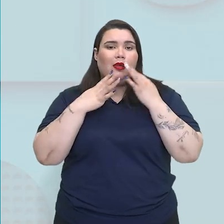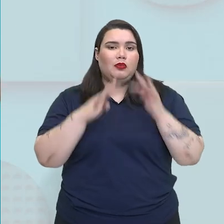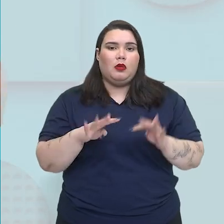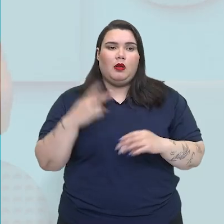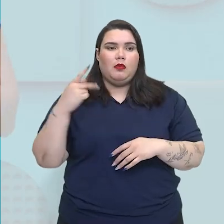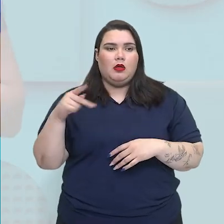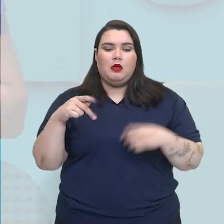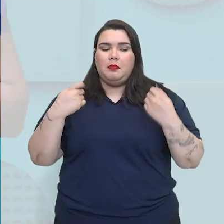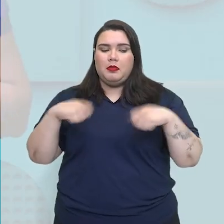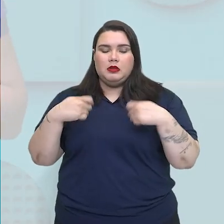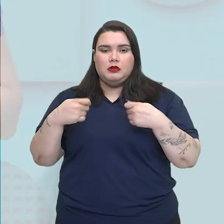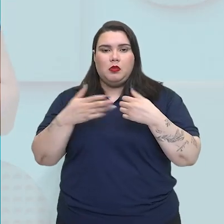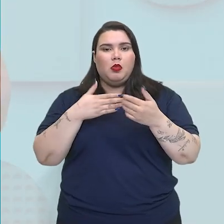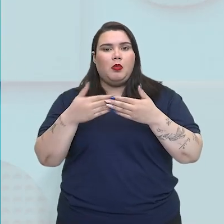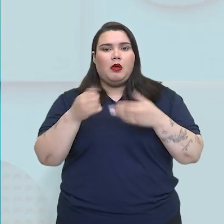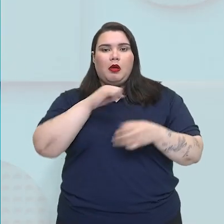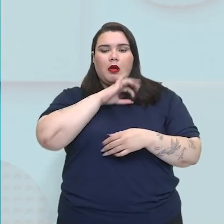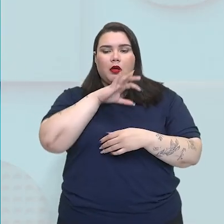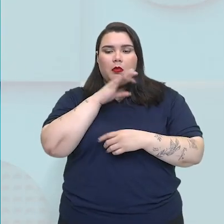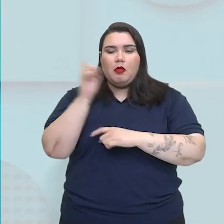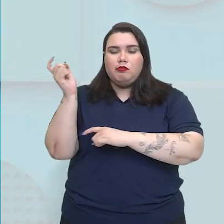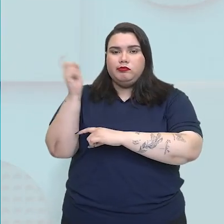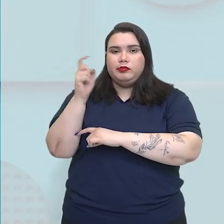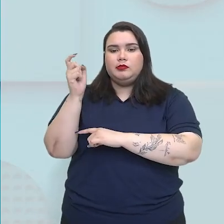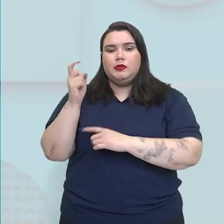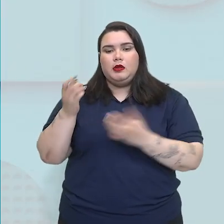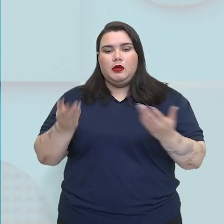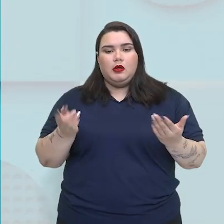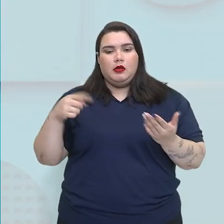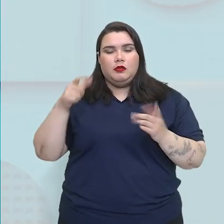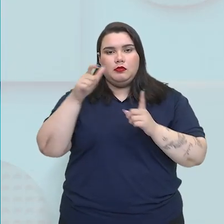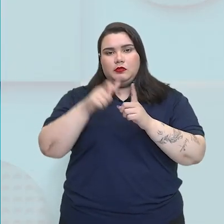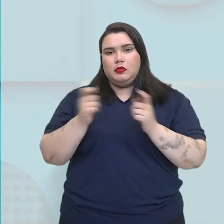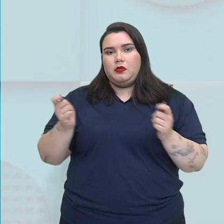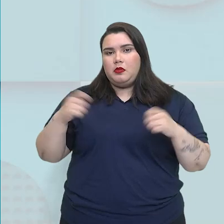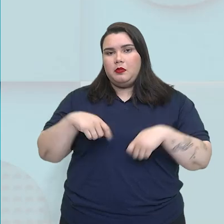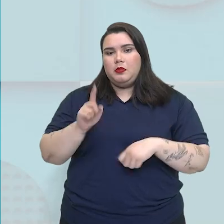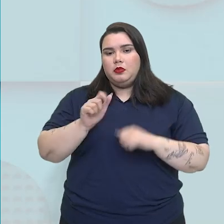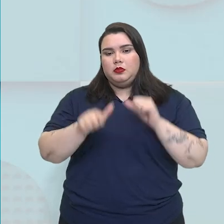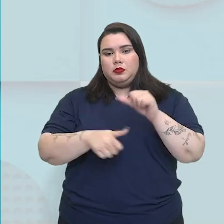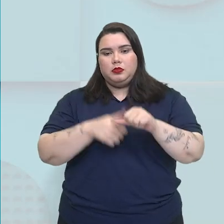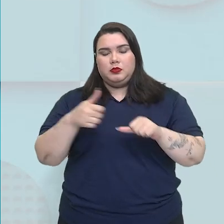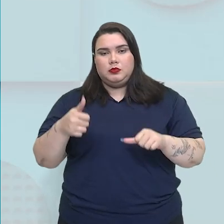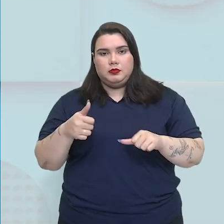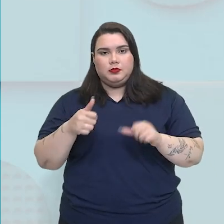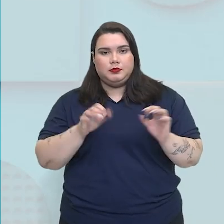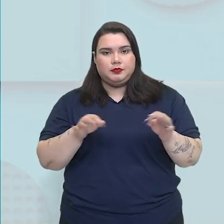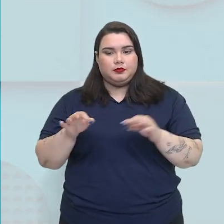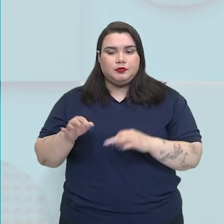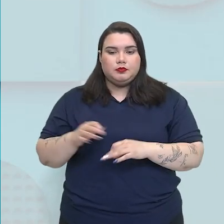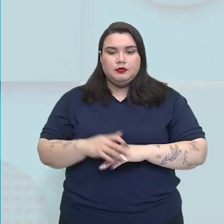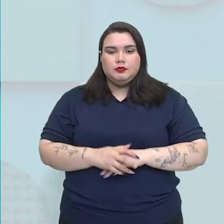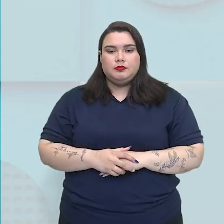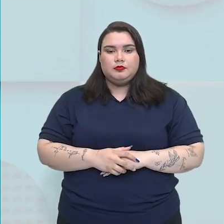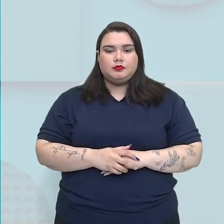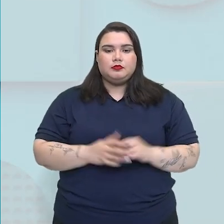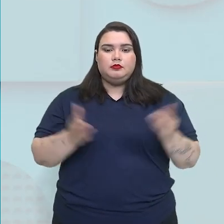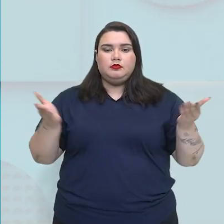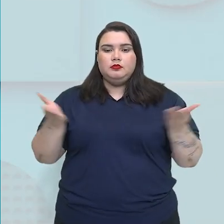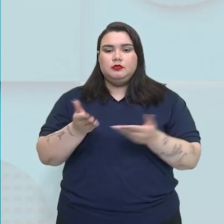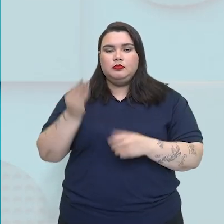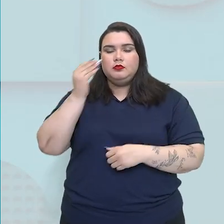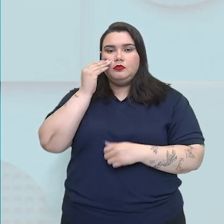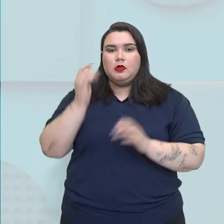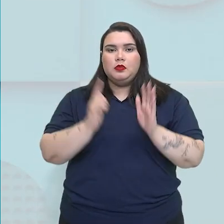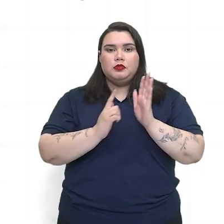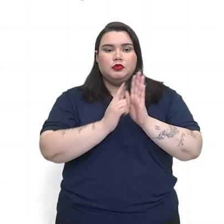natureza dele, né? Então, são seres que não são capazes de mudar sua própria natureza. E agora a gente vai ver